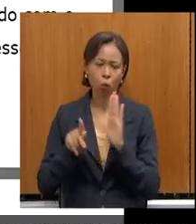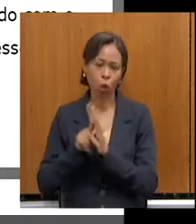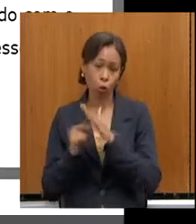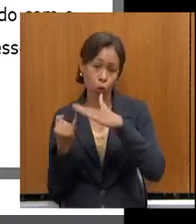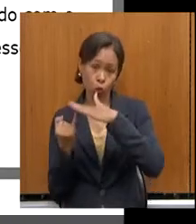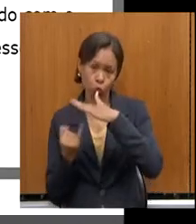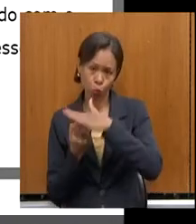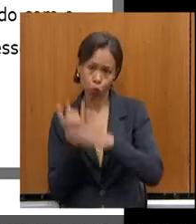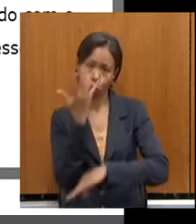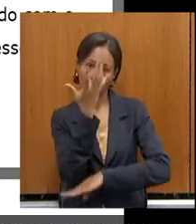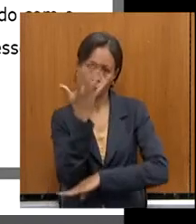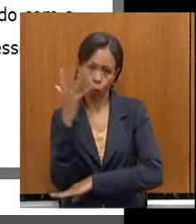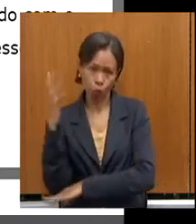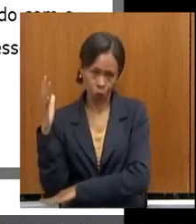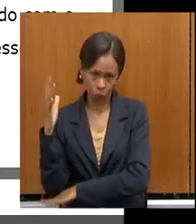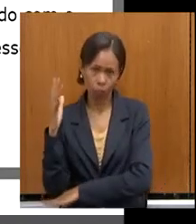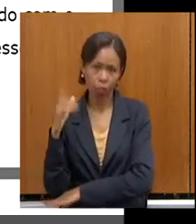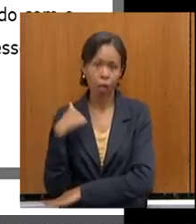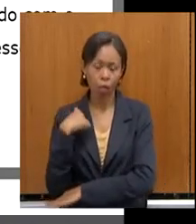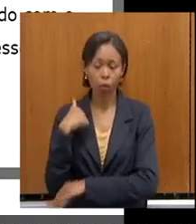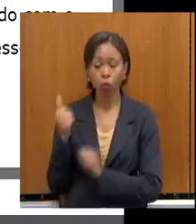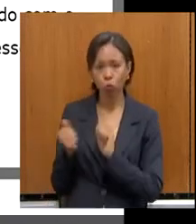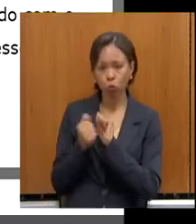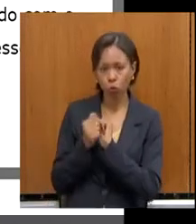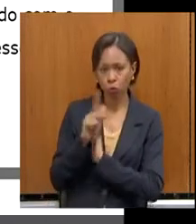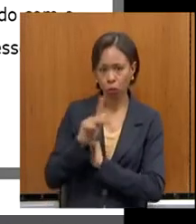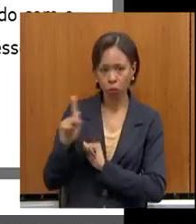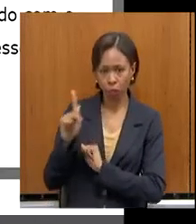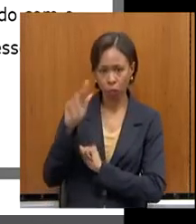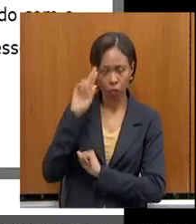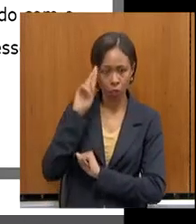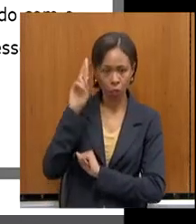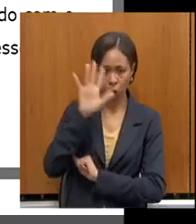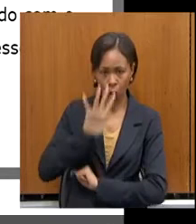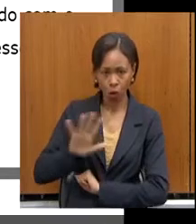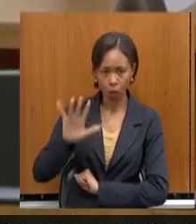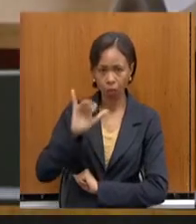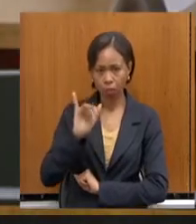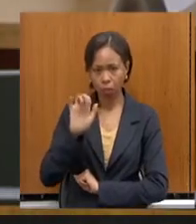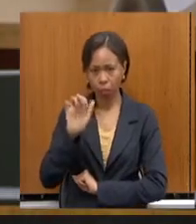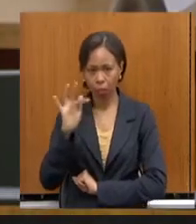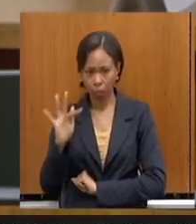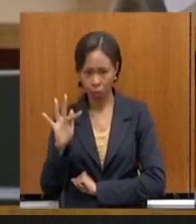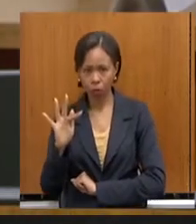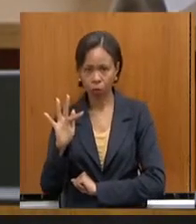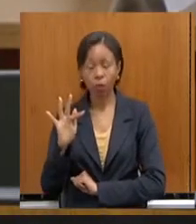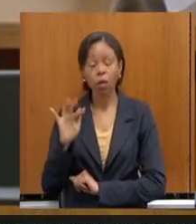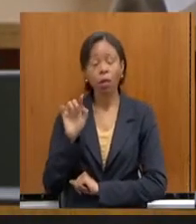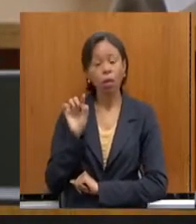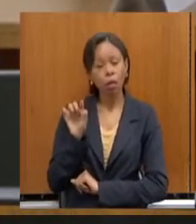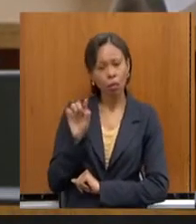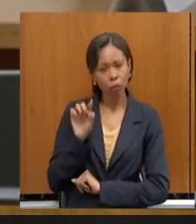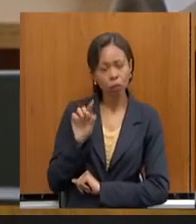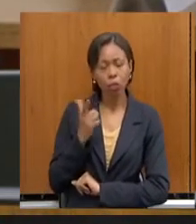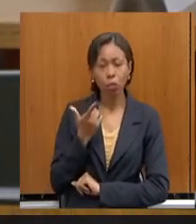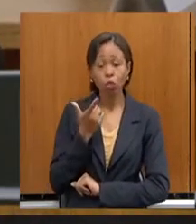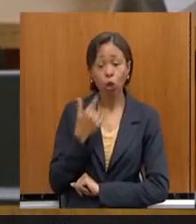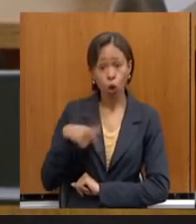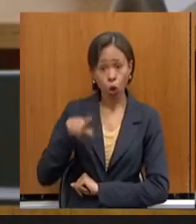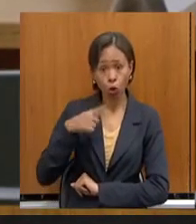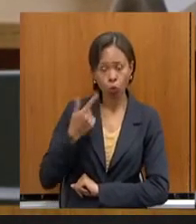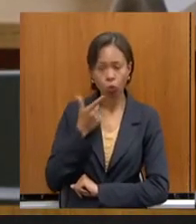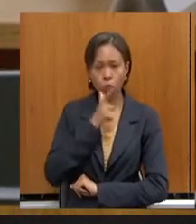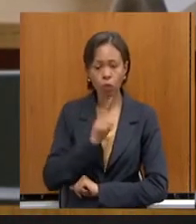do acompanhada aqui pelo presidente diretor-geral do ief Antônio Mauá que também conseguimos uma redução